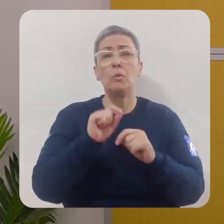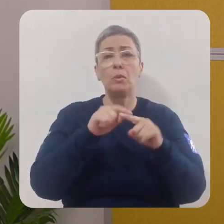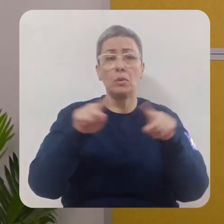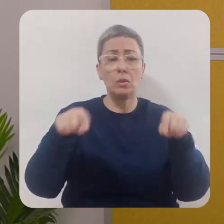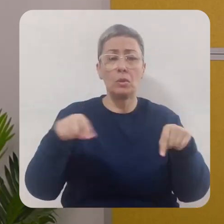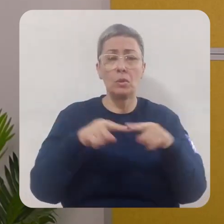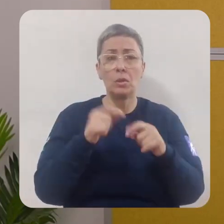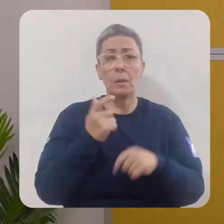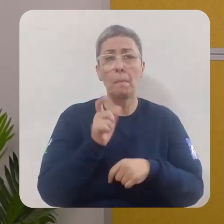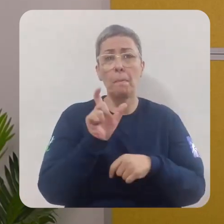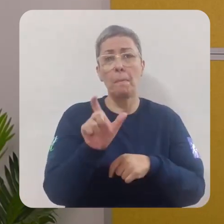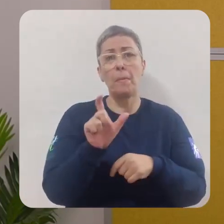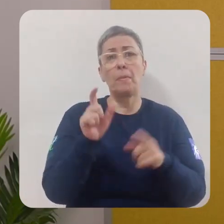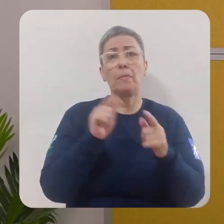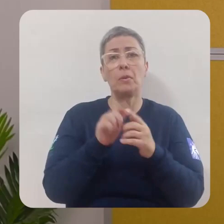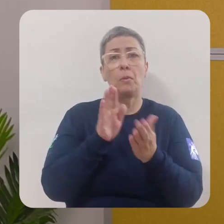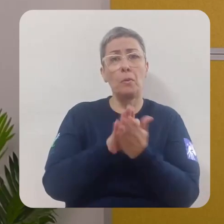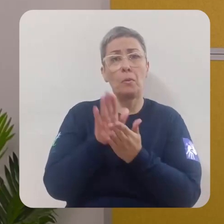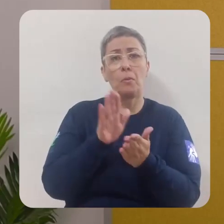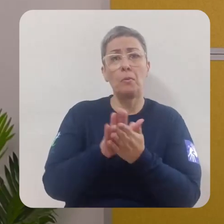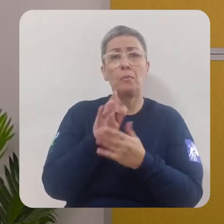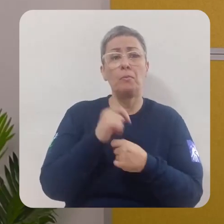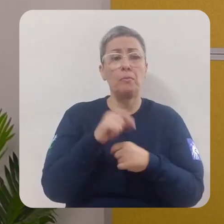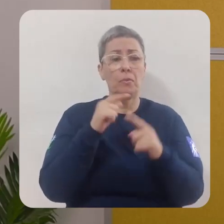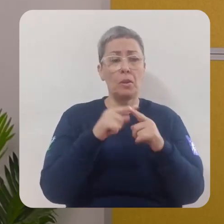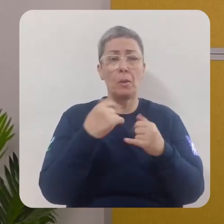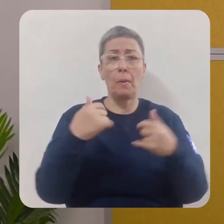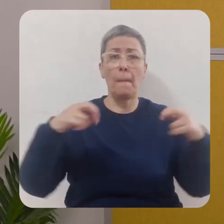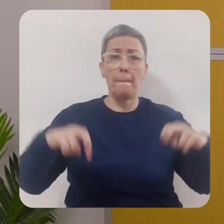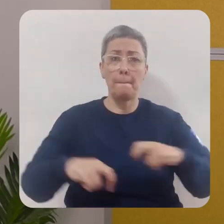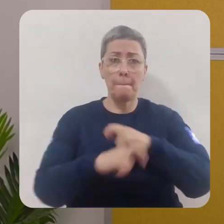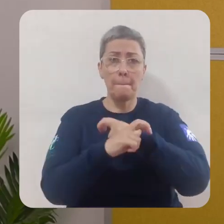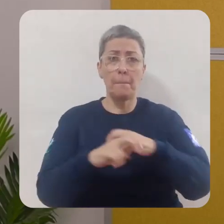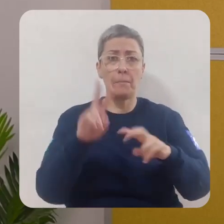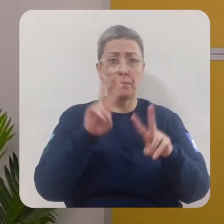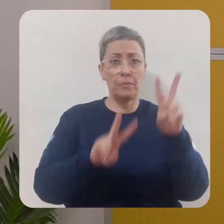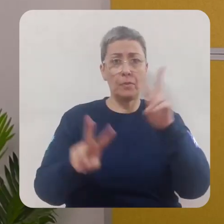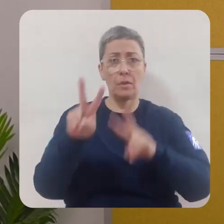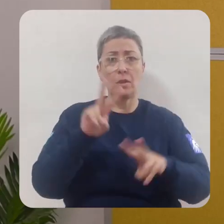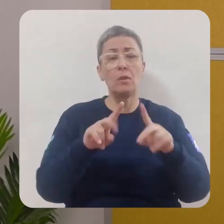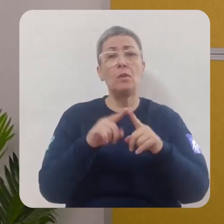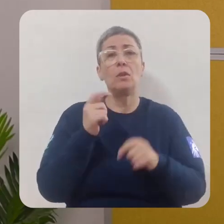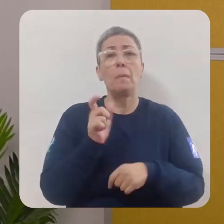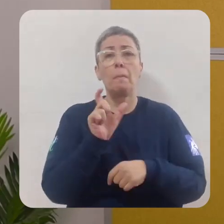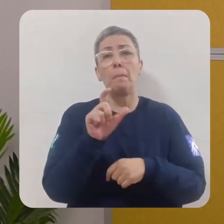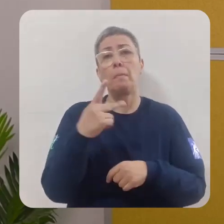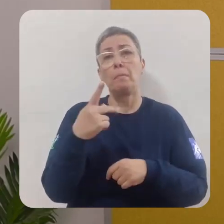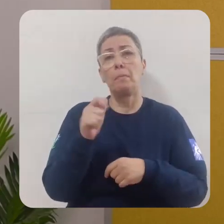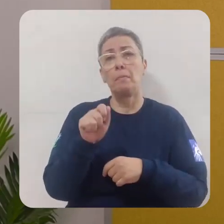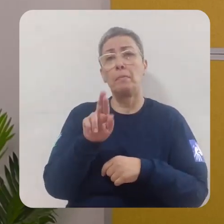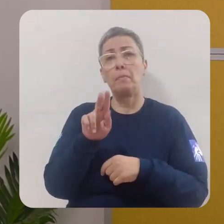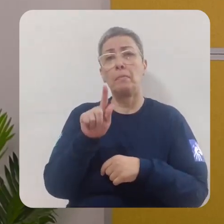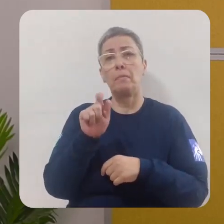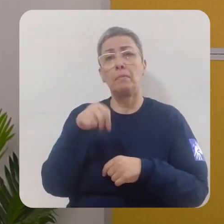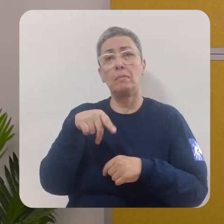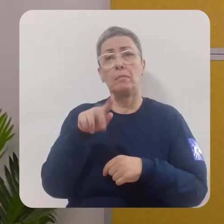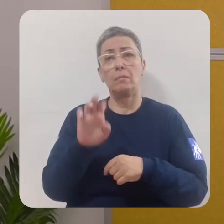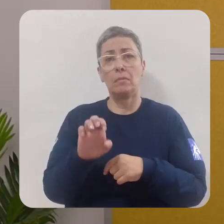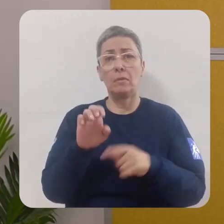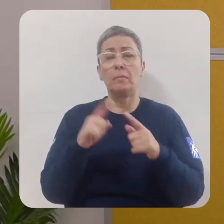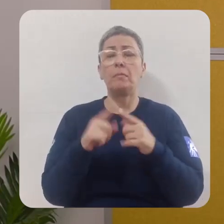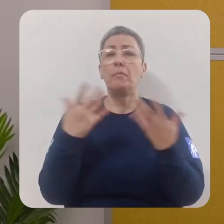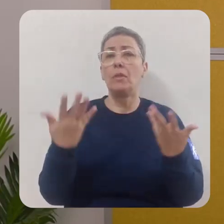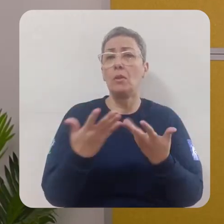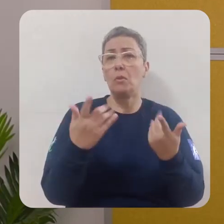em sala e a palavra impressa. Nós temos o parque visual e a palavra parque. Nós